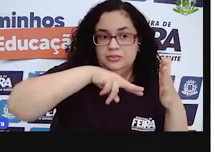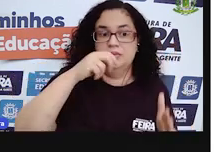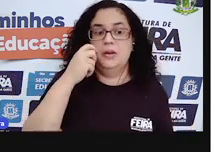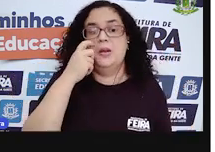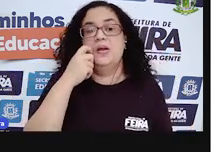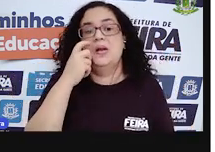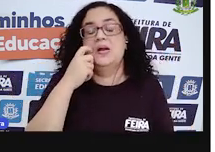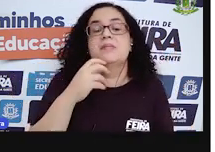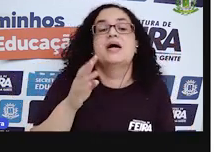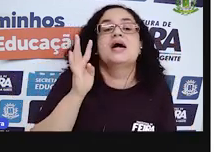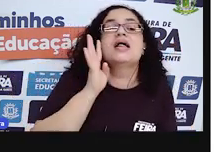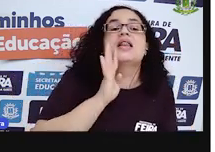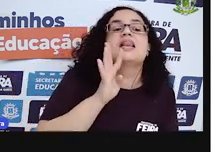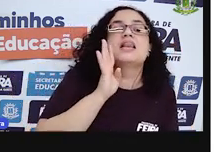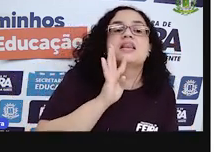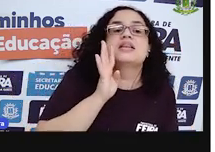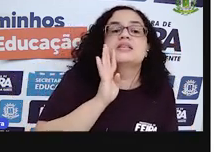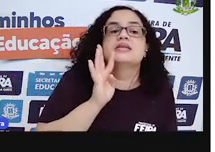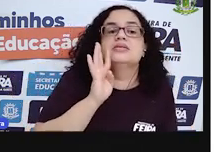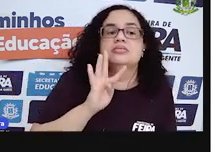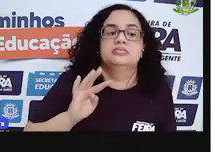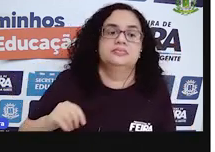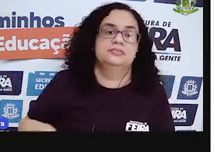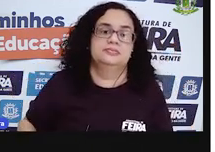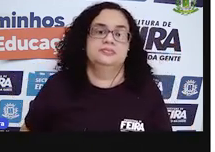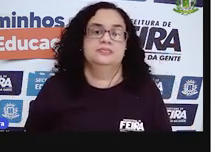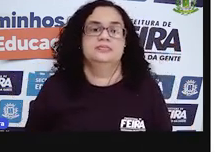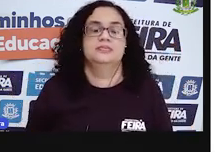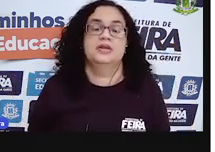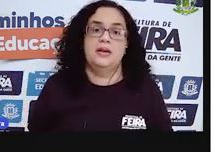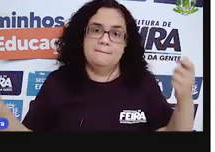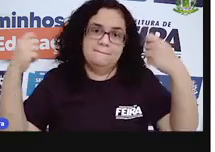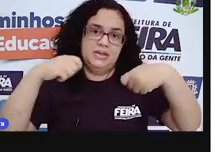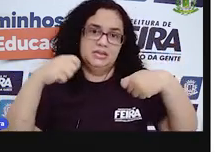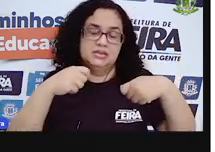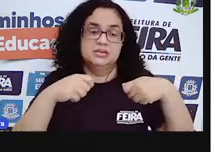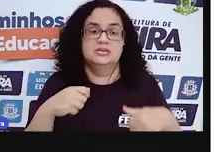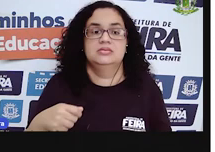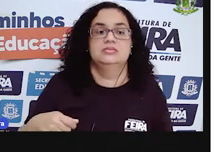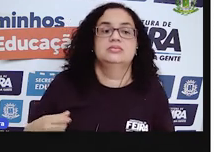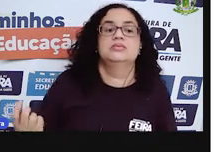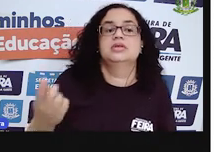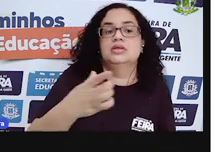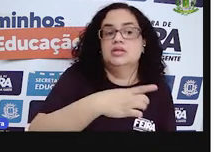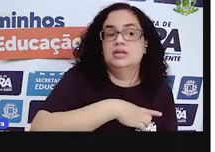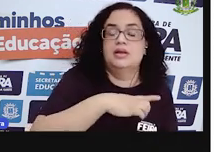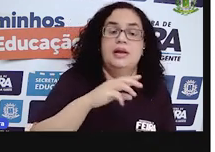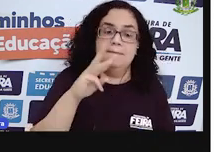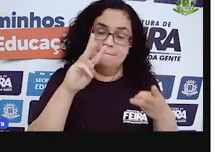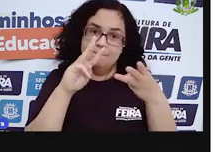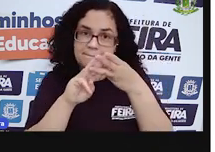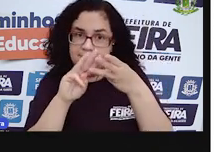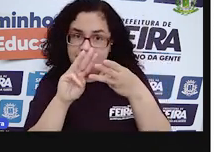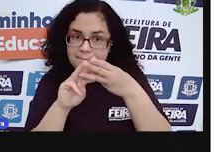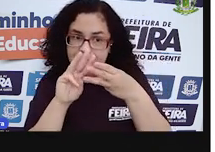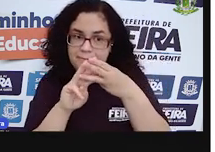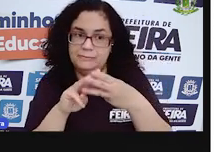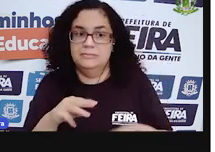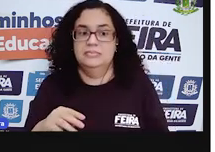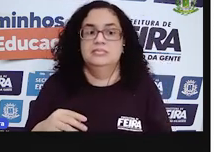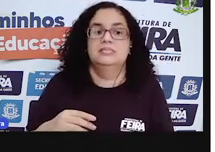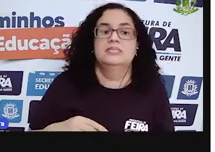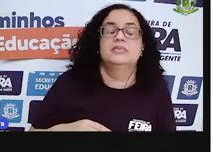a mais bacana que eu já que eu preciso recomendar porque tem a ver com matemática